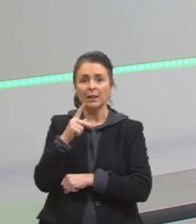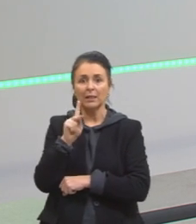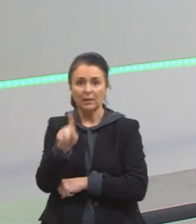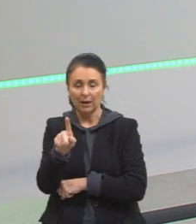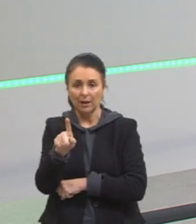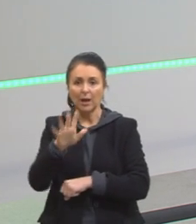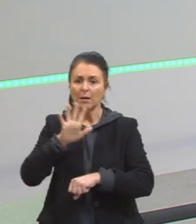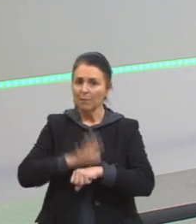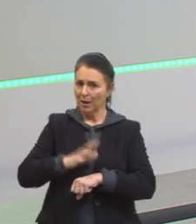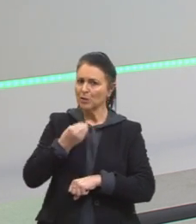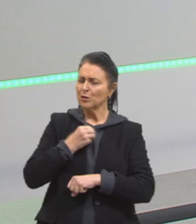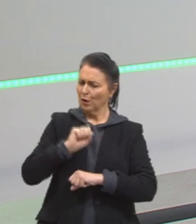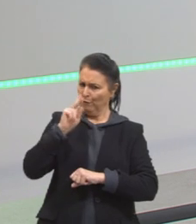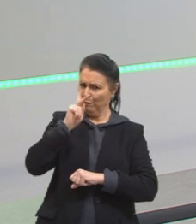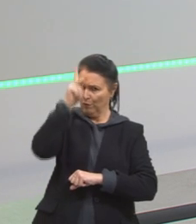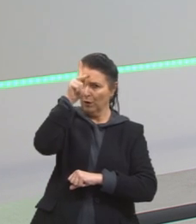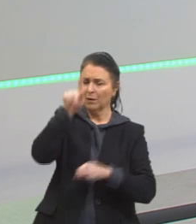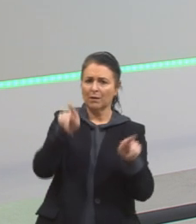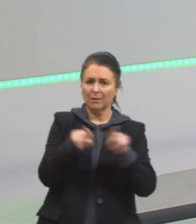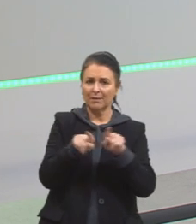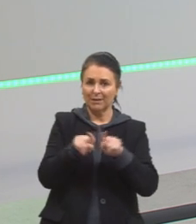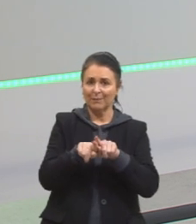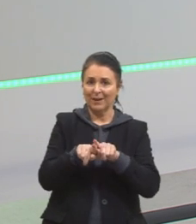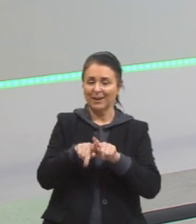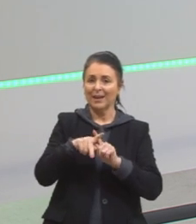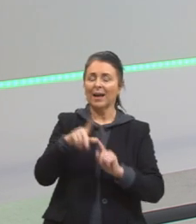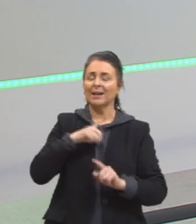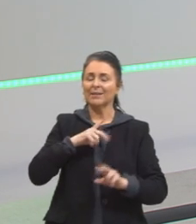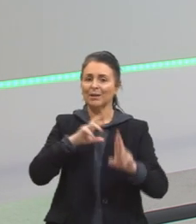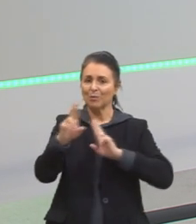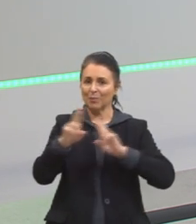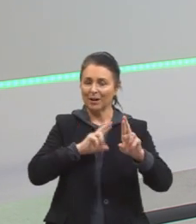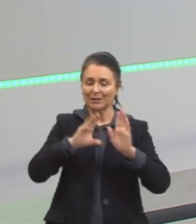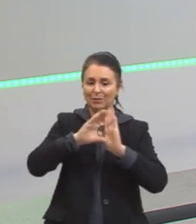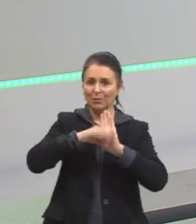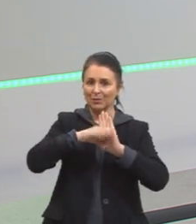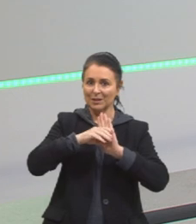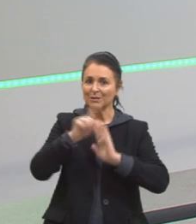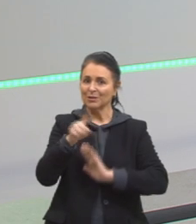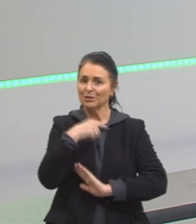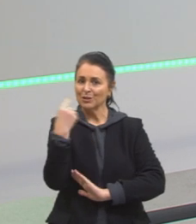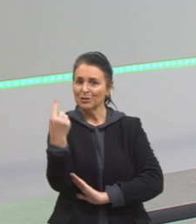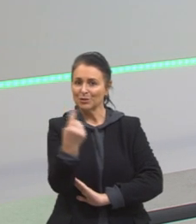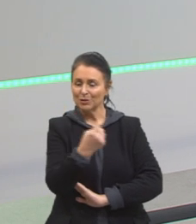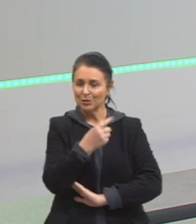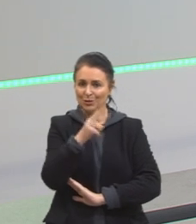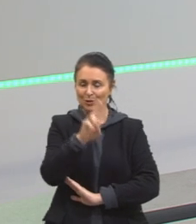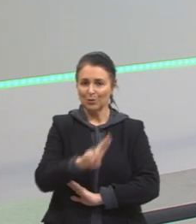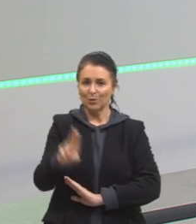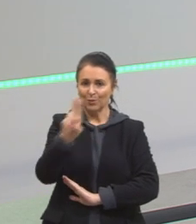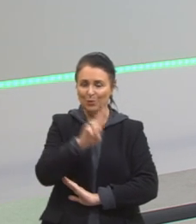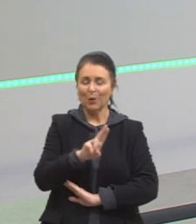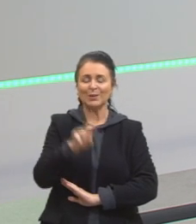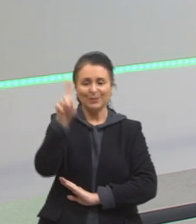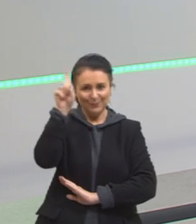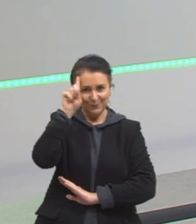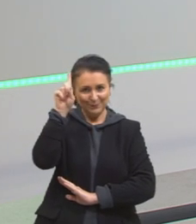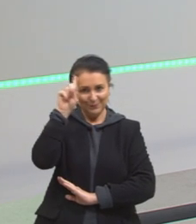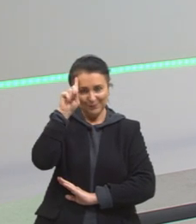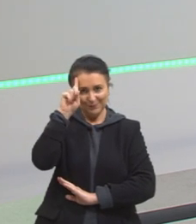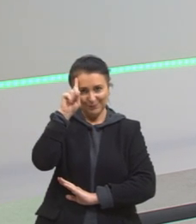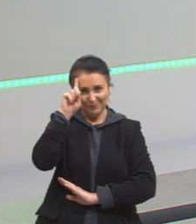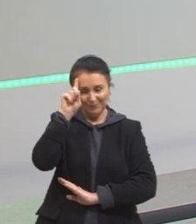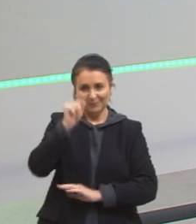mais potente ele vai ser tão potência até que ela tá bem relacionada com o conceito que a gente usa no cotidiano é ao contrário de trabalho